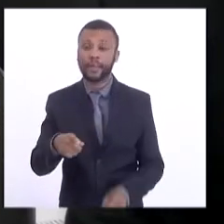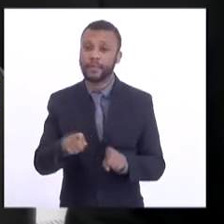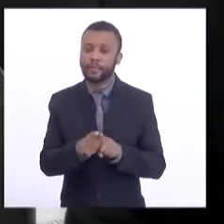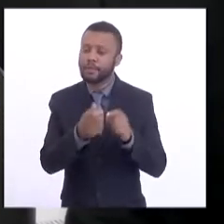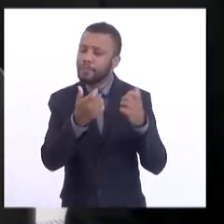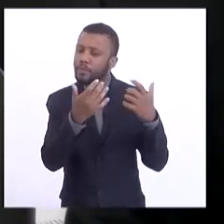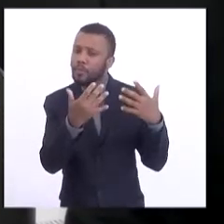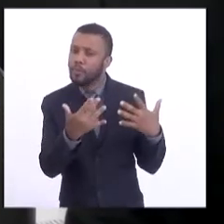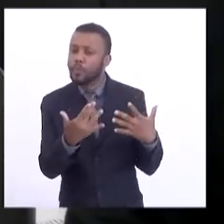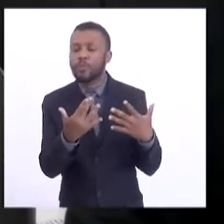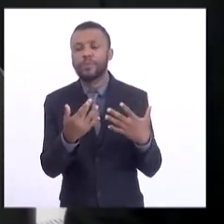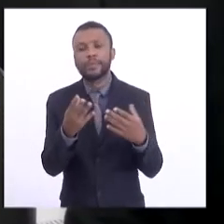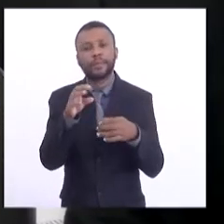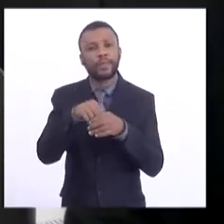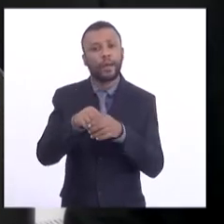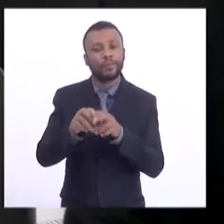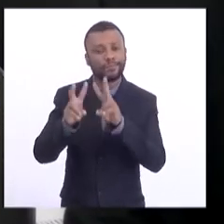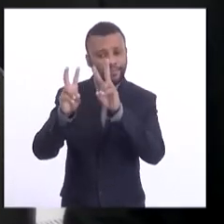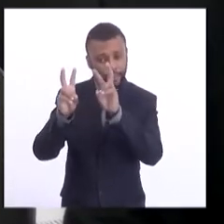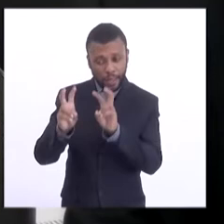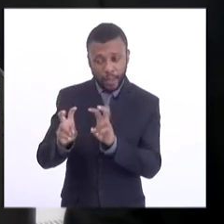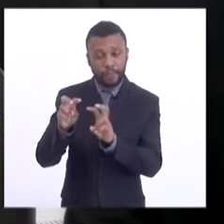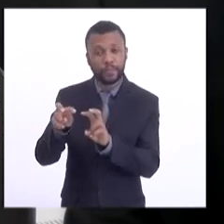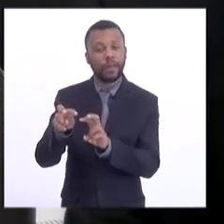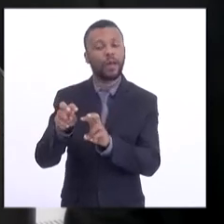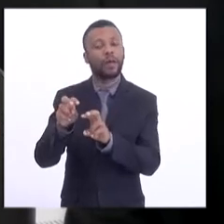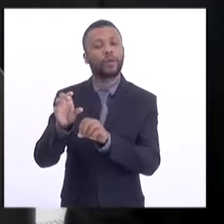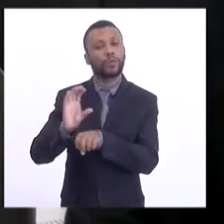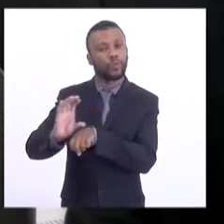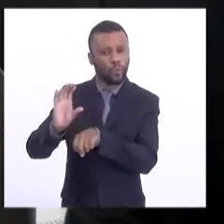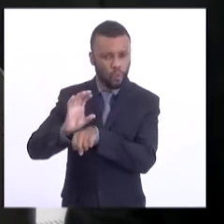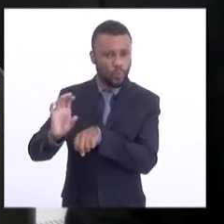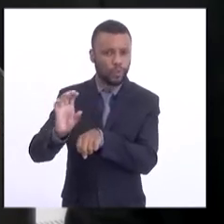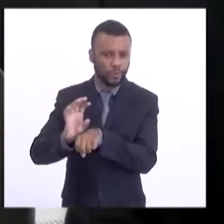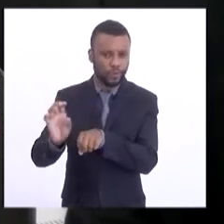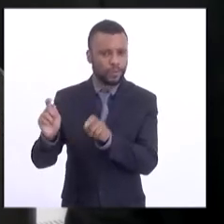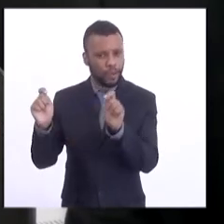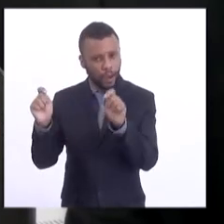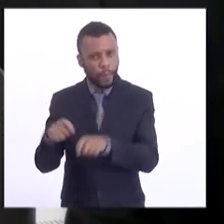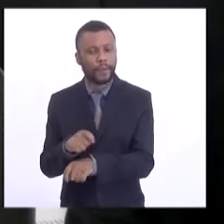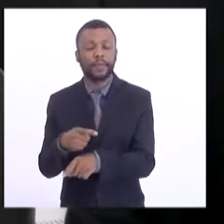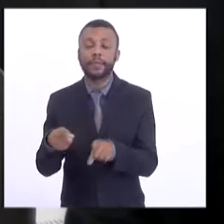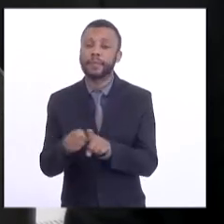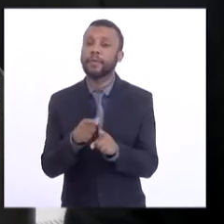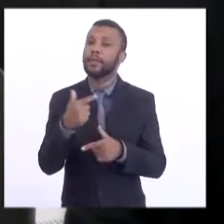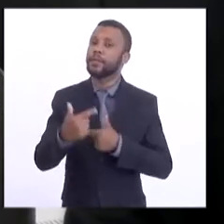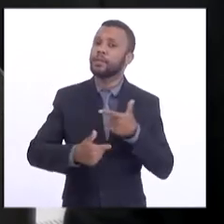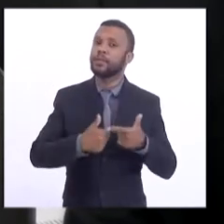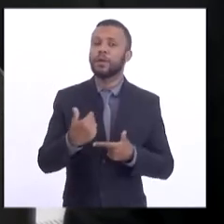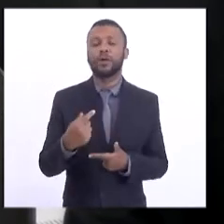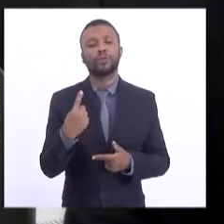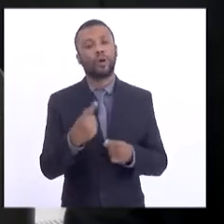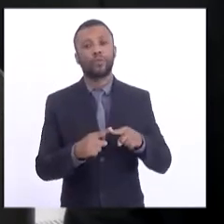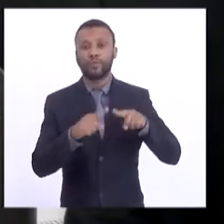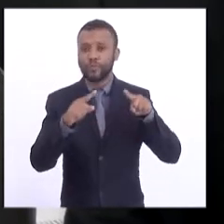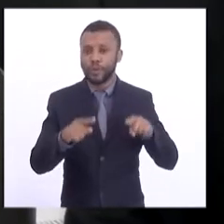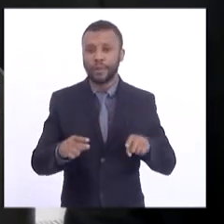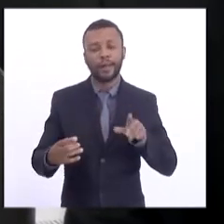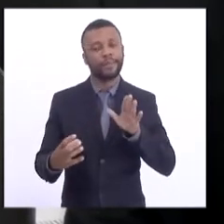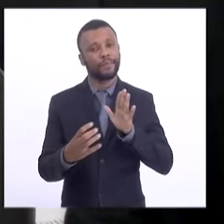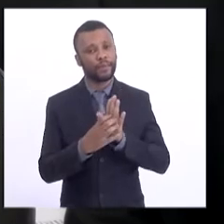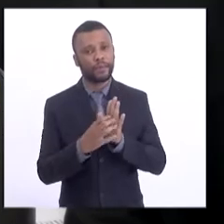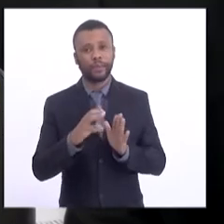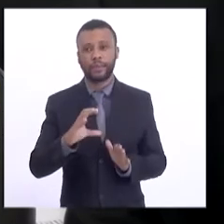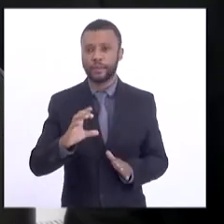tratado na capacitação o e uma atuação dos nossos auditores efetivos da